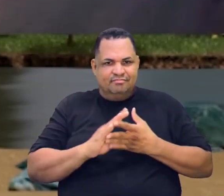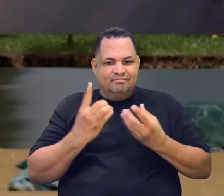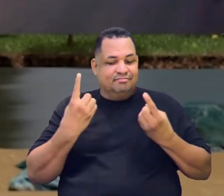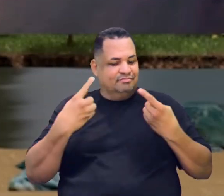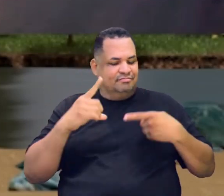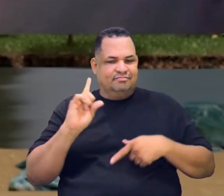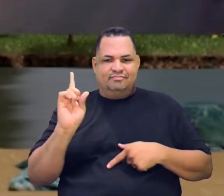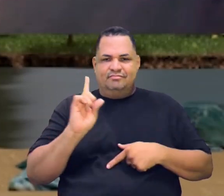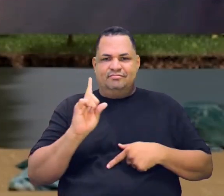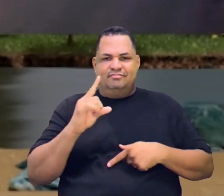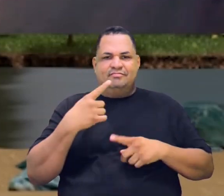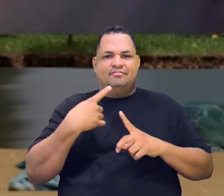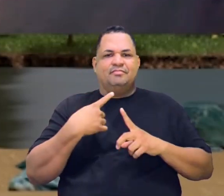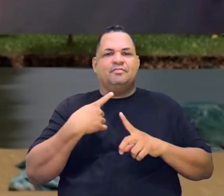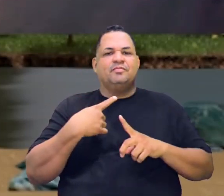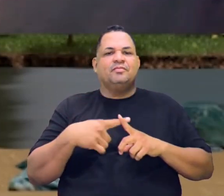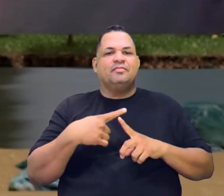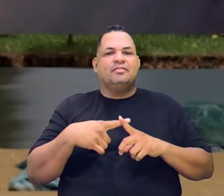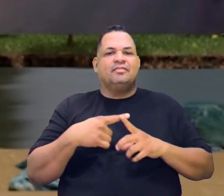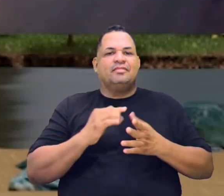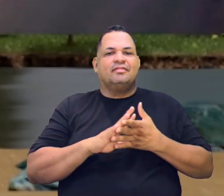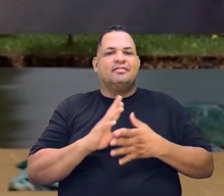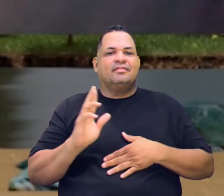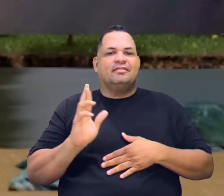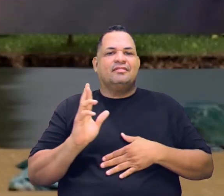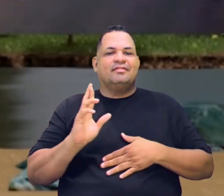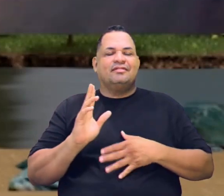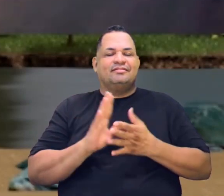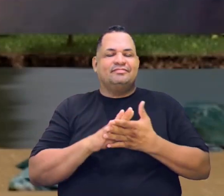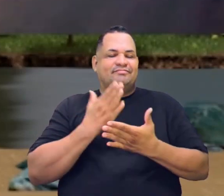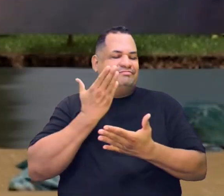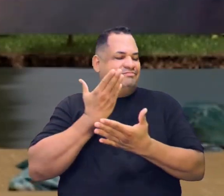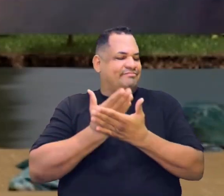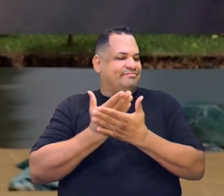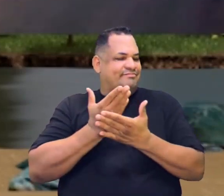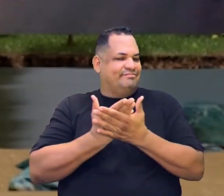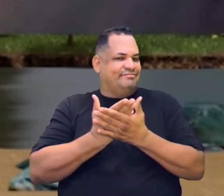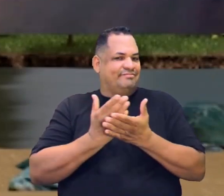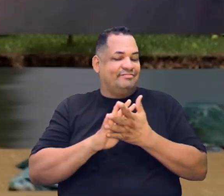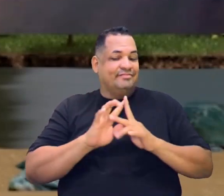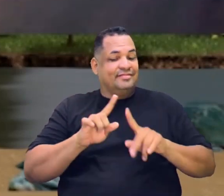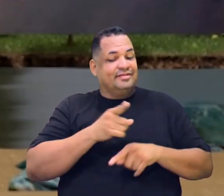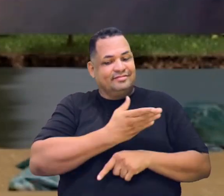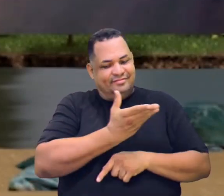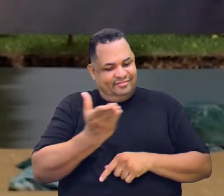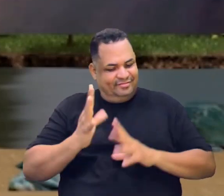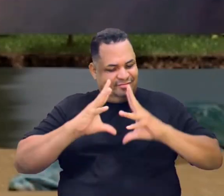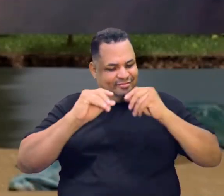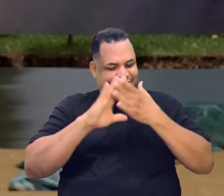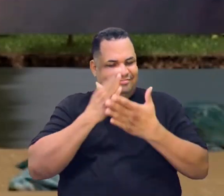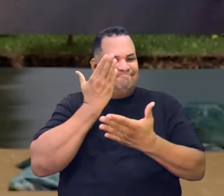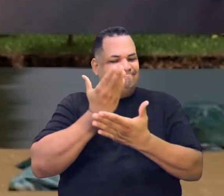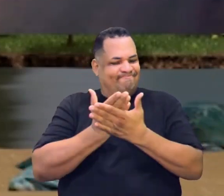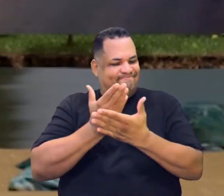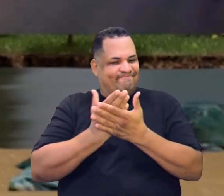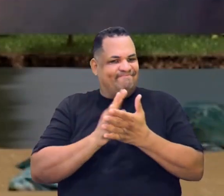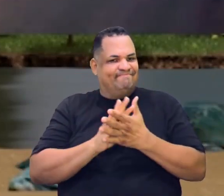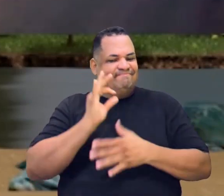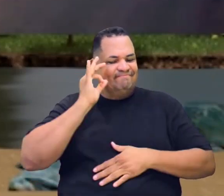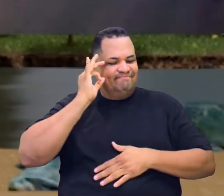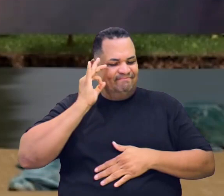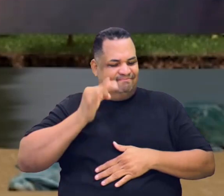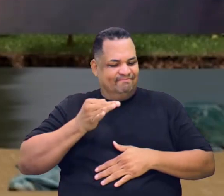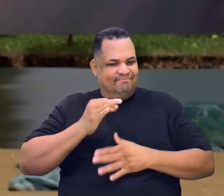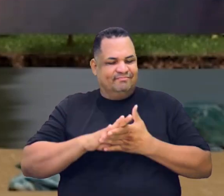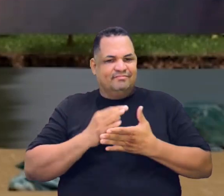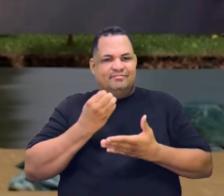vou desejar. Por quê? Sorte é para quem não estudou. Como no caso vocês estudaram e, com certeza, vão